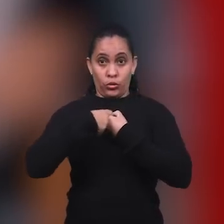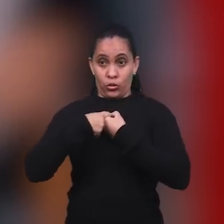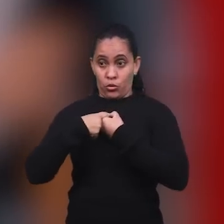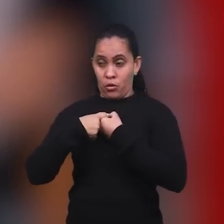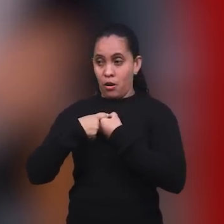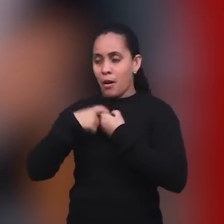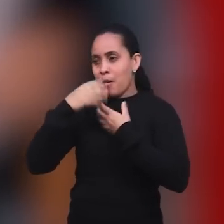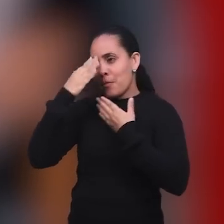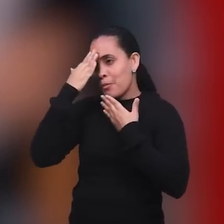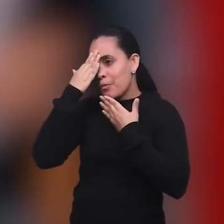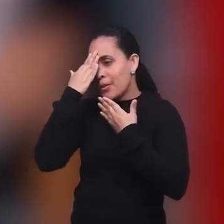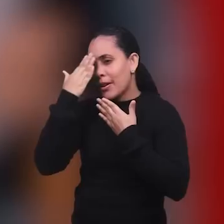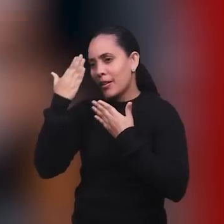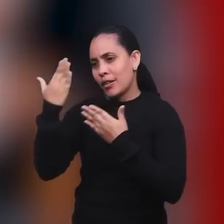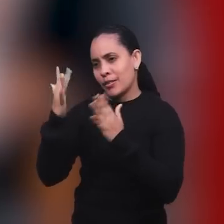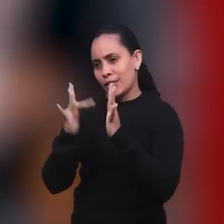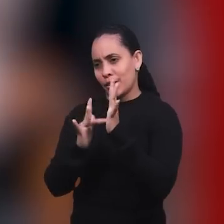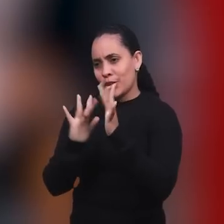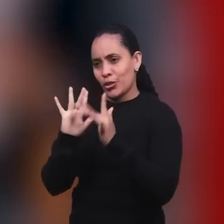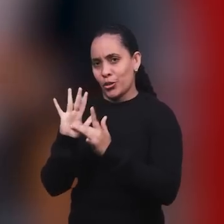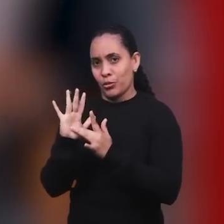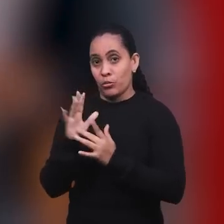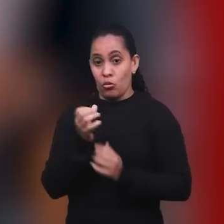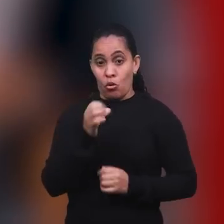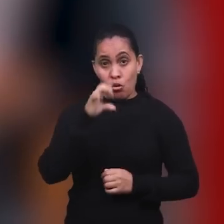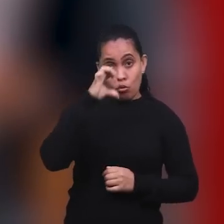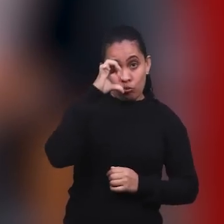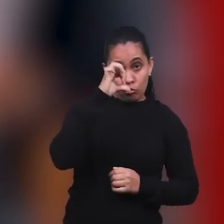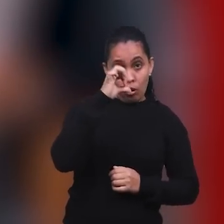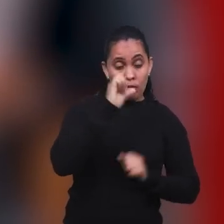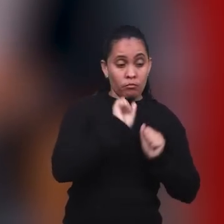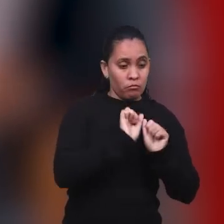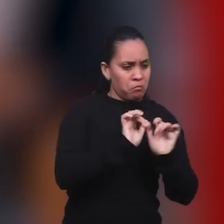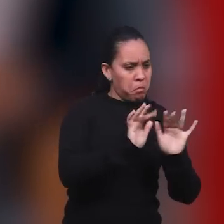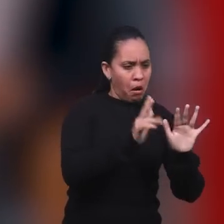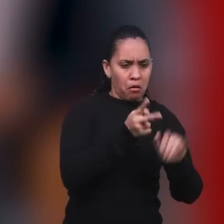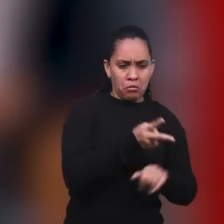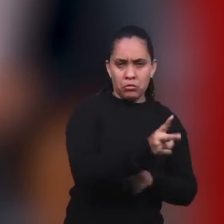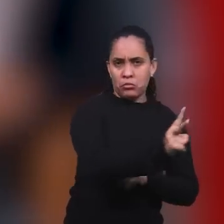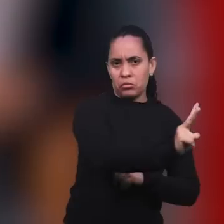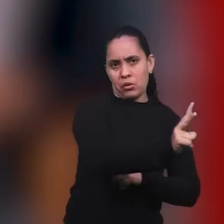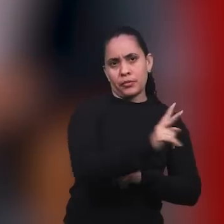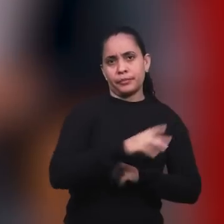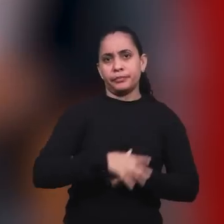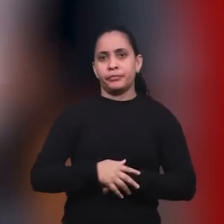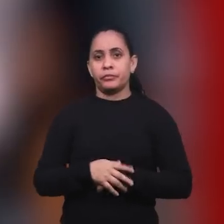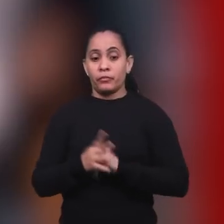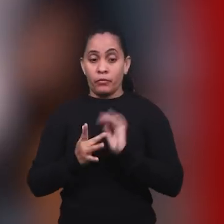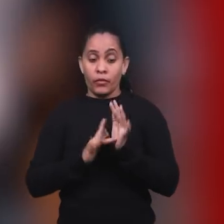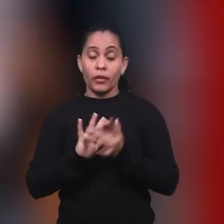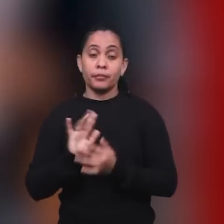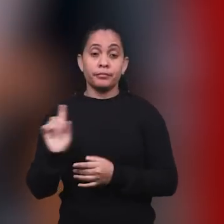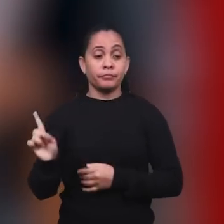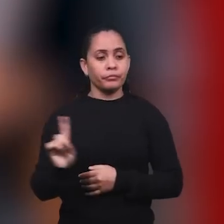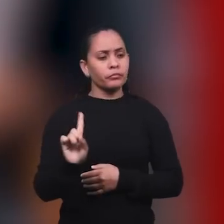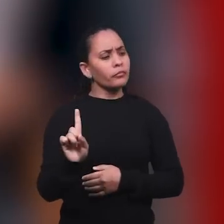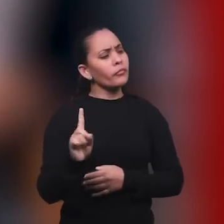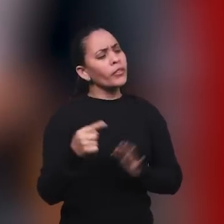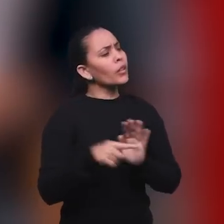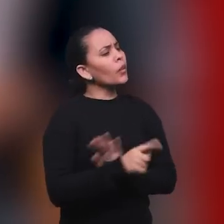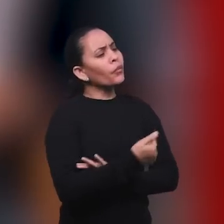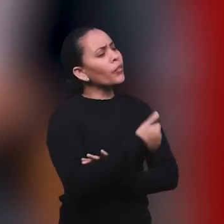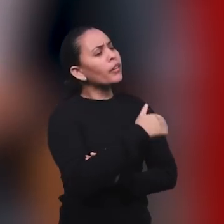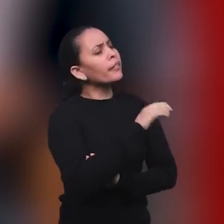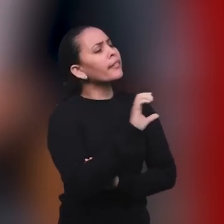para agradecer a Jesus. E os outros 9 seguiram em frente. E Jesus interpretou, mas não foram